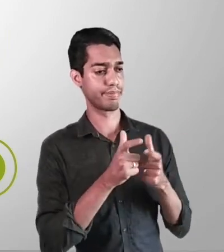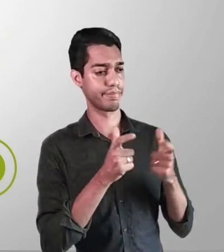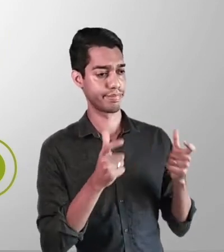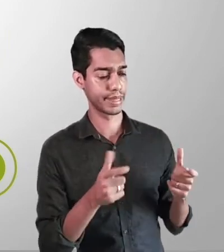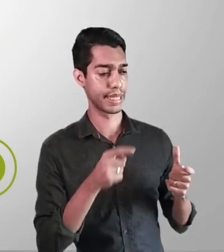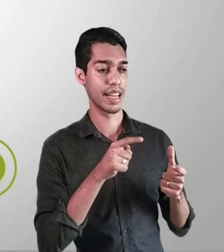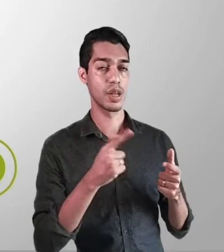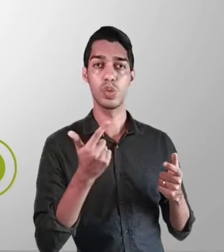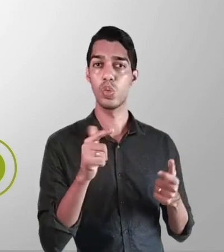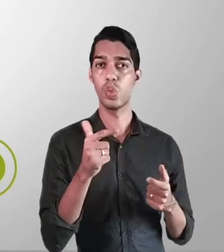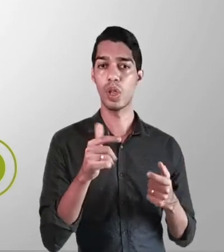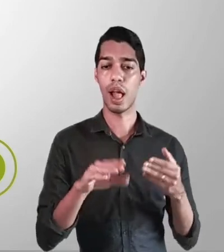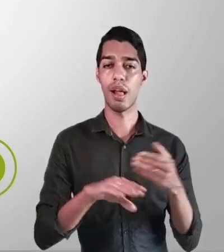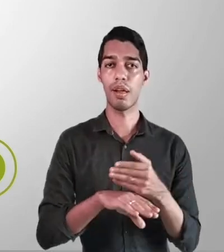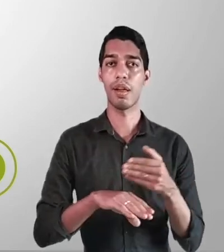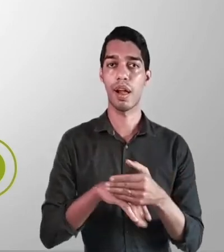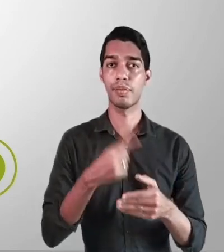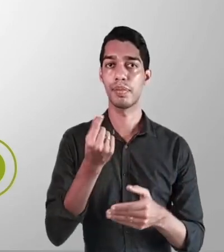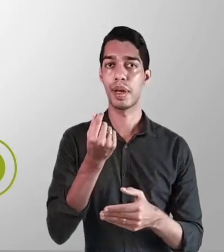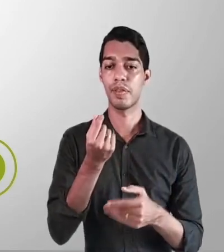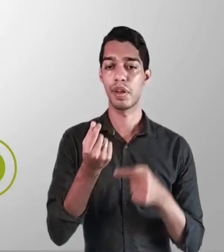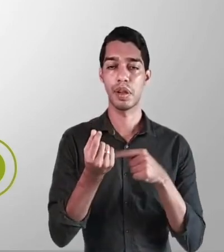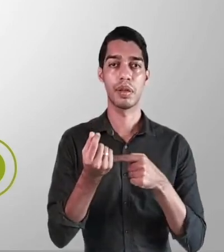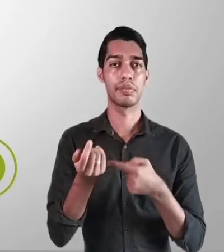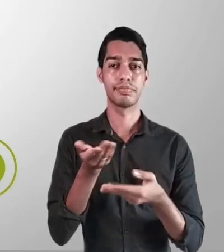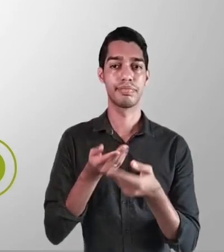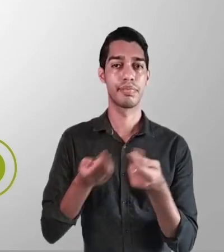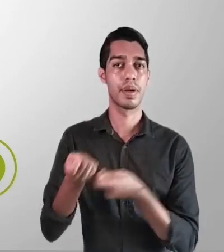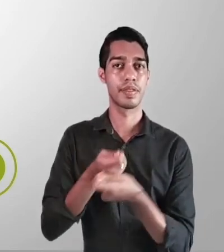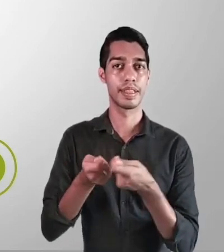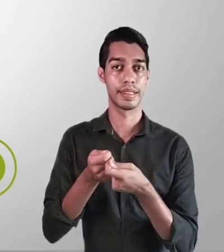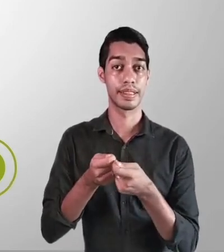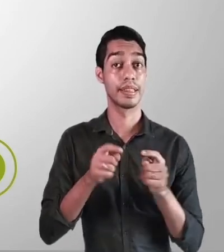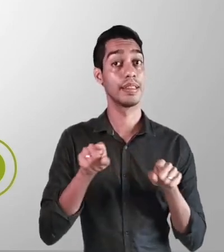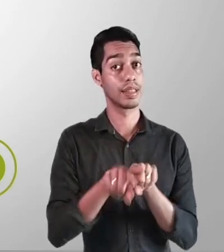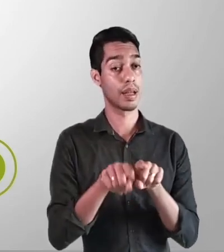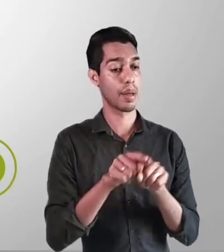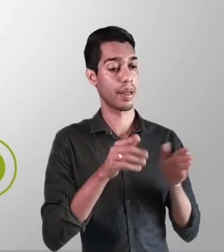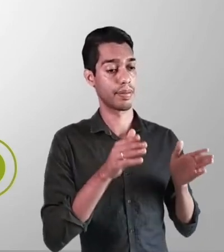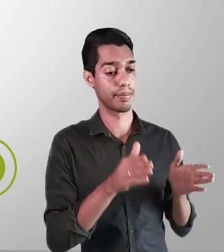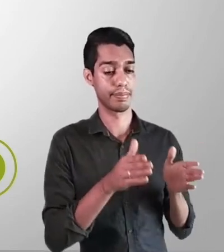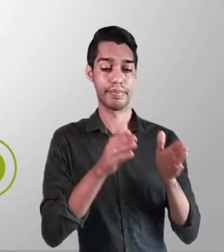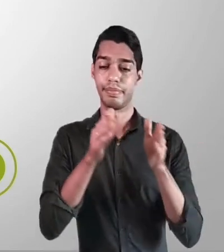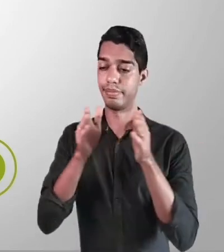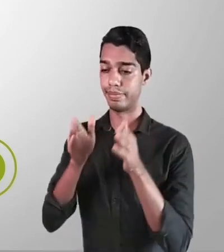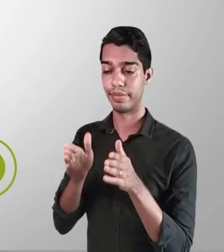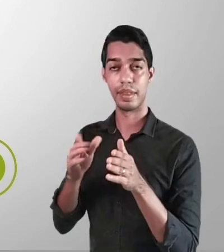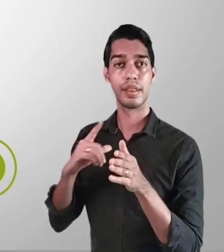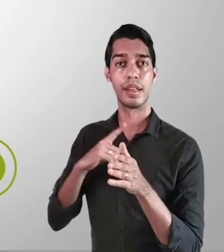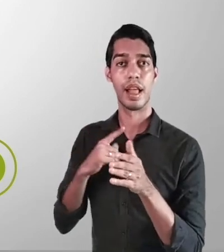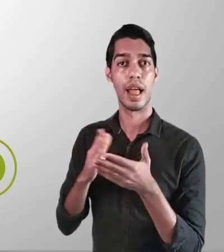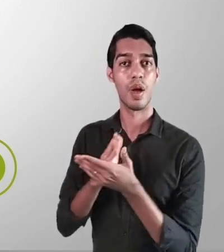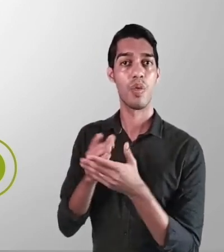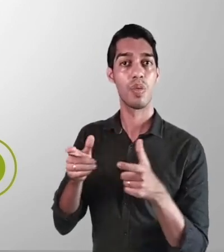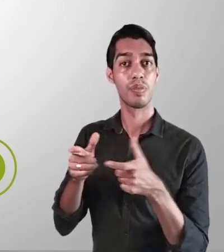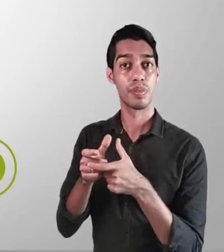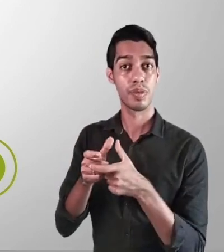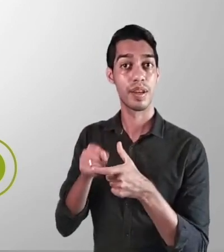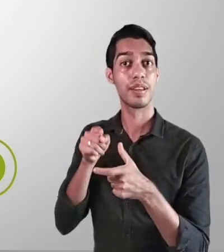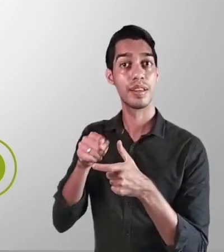acesso aos serviços financeiros, cerca de 10% da população. E você tem ainda uma outra parcela que tem